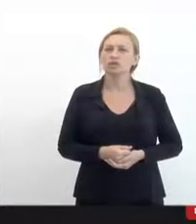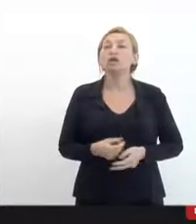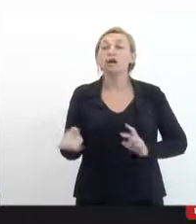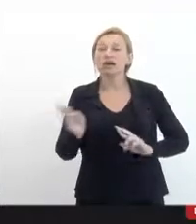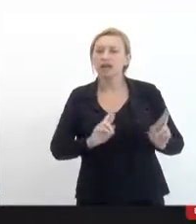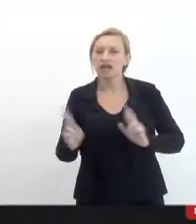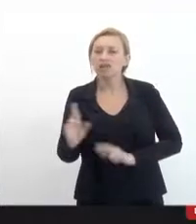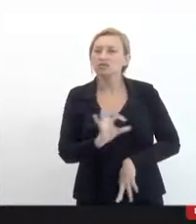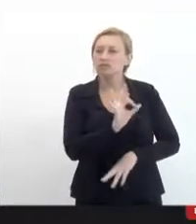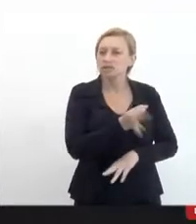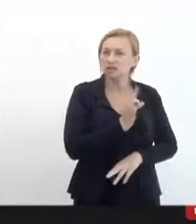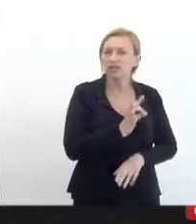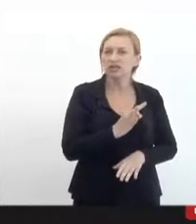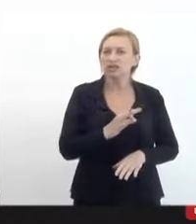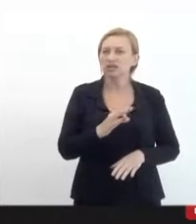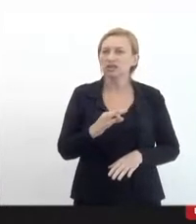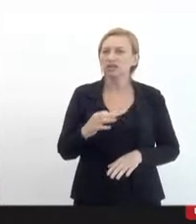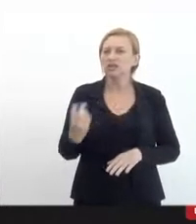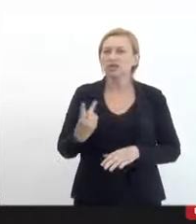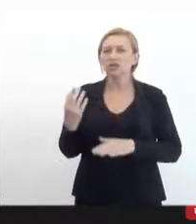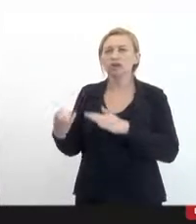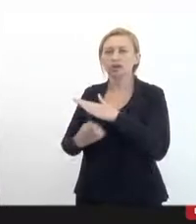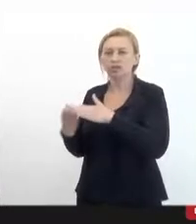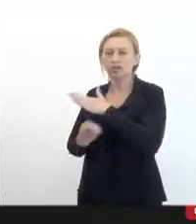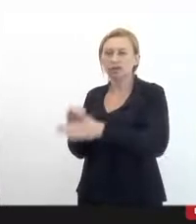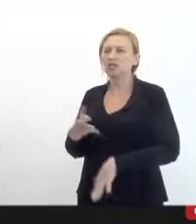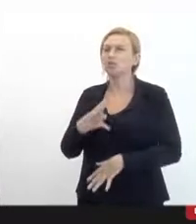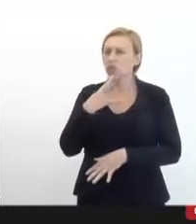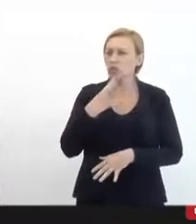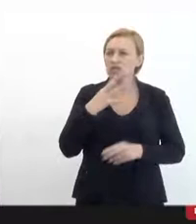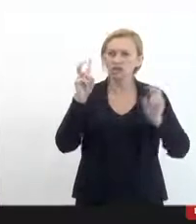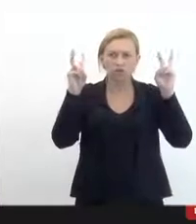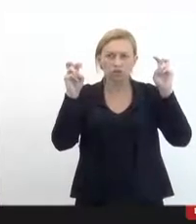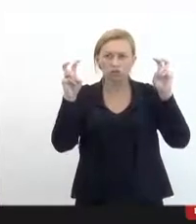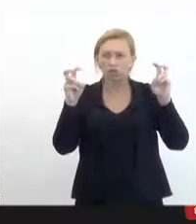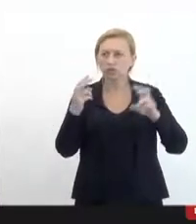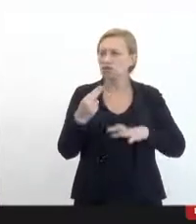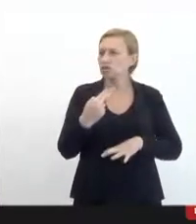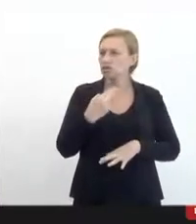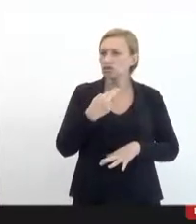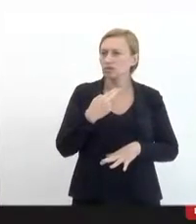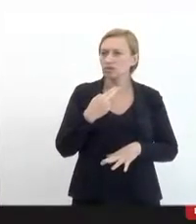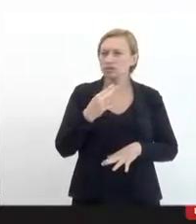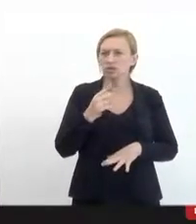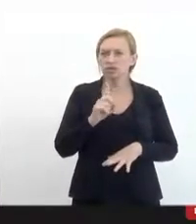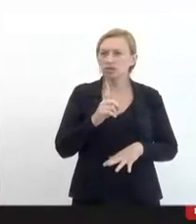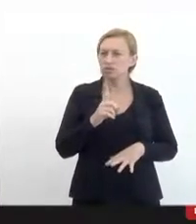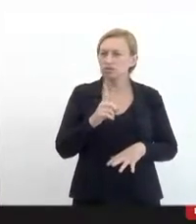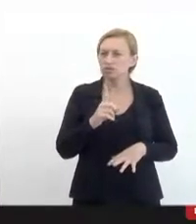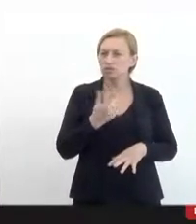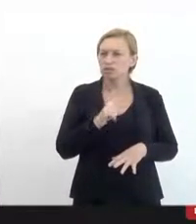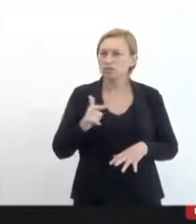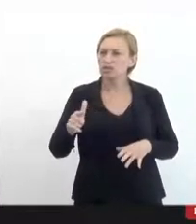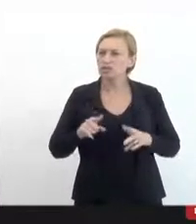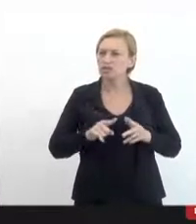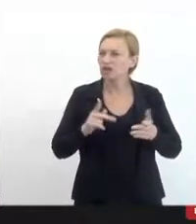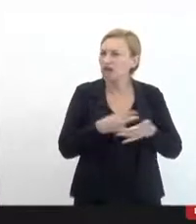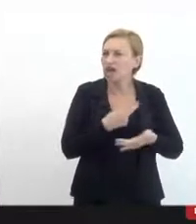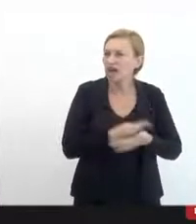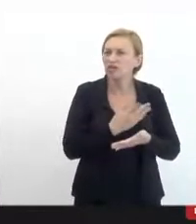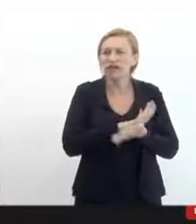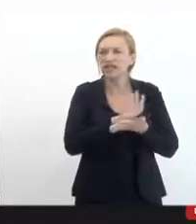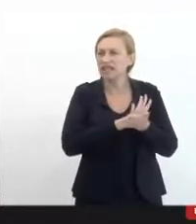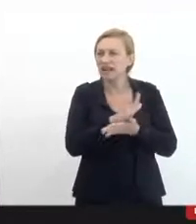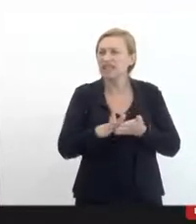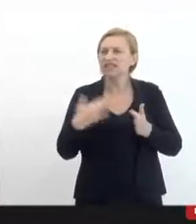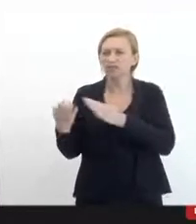e favorável à empresa, reconhecendo que são situações que não deveriam ter tributação, não houve qualquer irregularidade da empresa em relação a